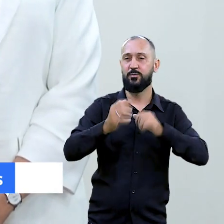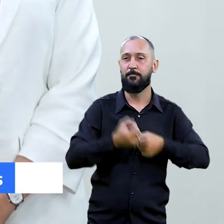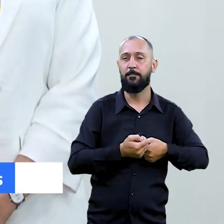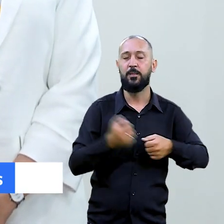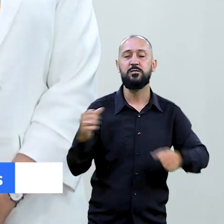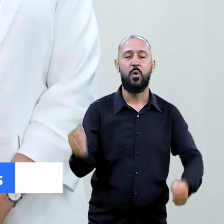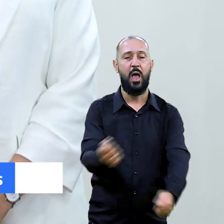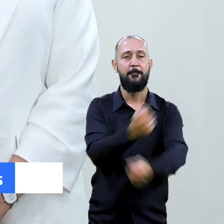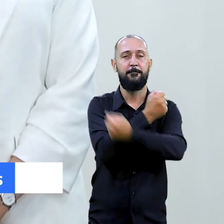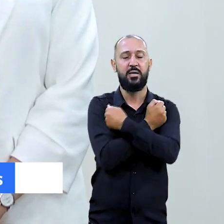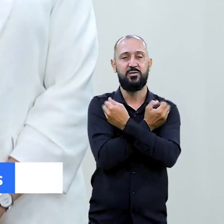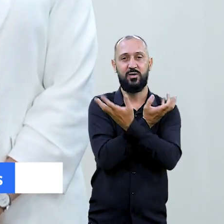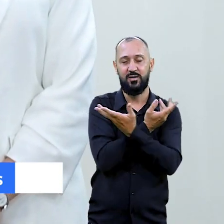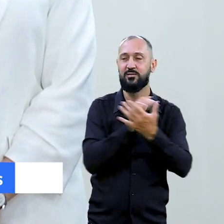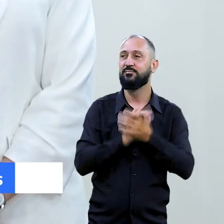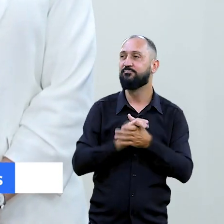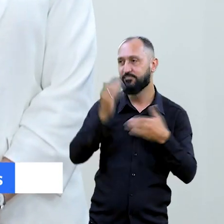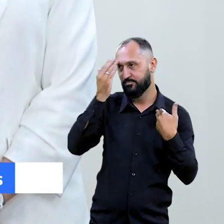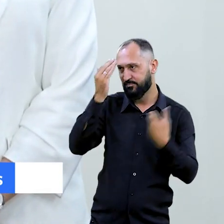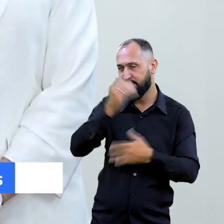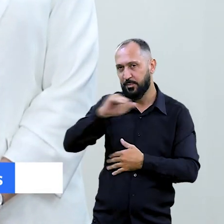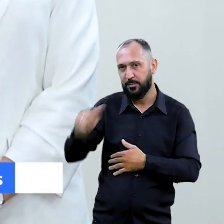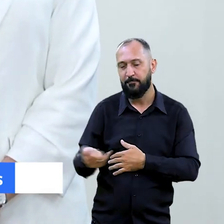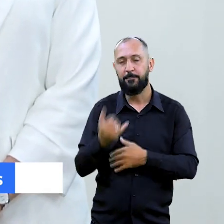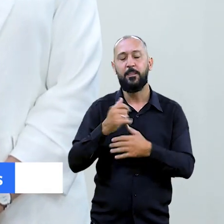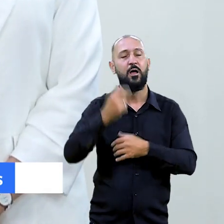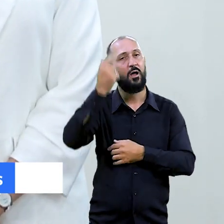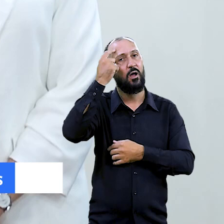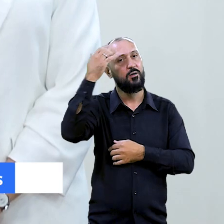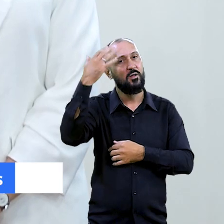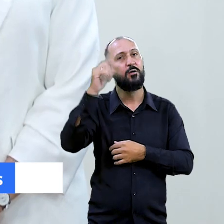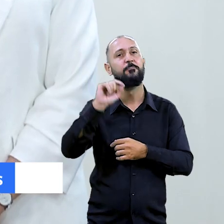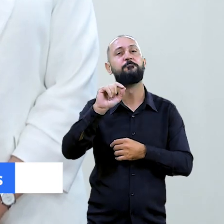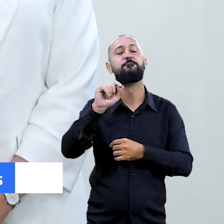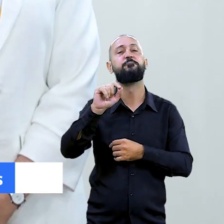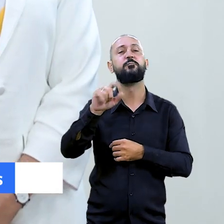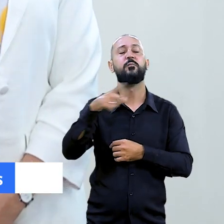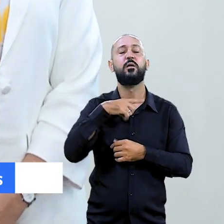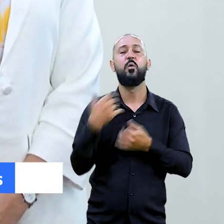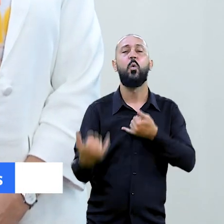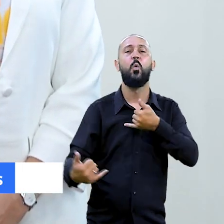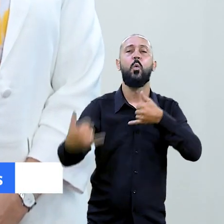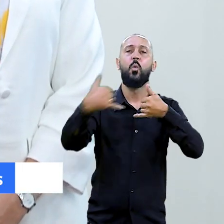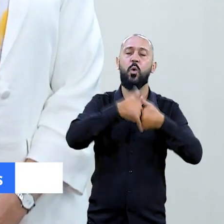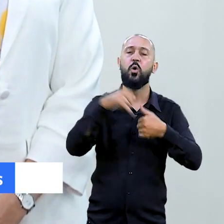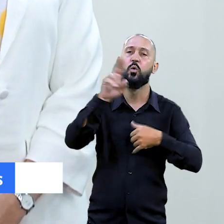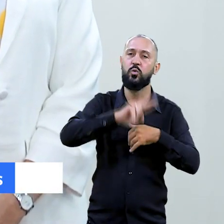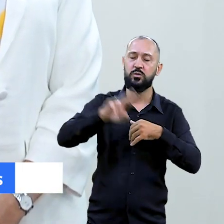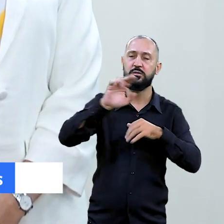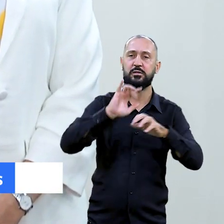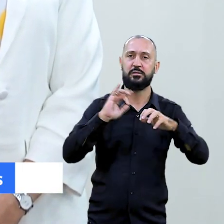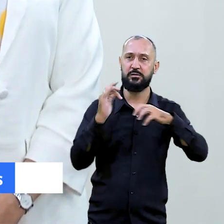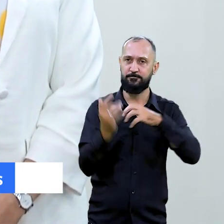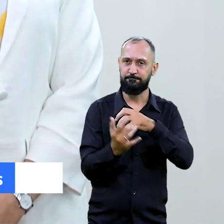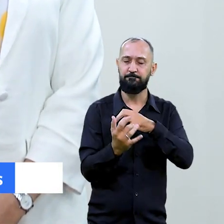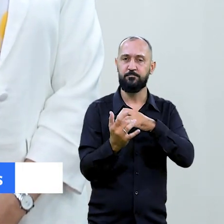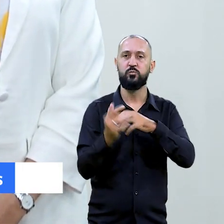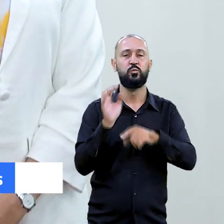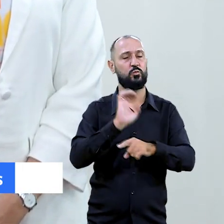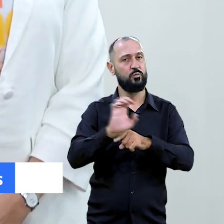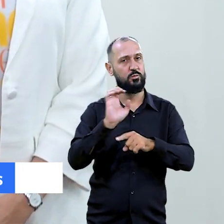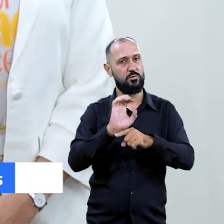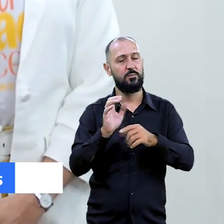pela oportunidade. E a ideia é que possa entrar em contato através das redes sociais do Estado, né, de todos os órgãos do Estado,